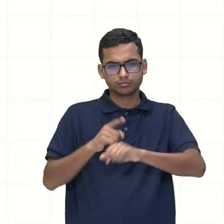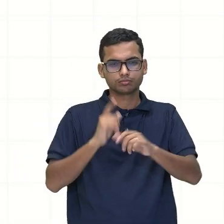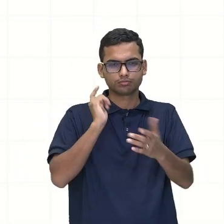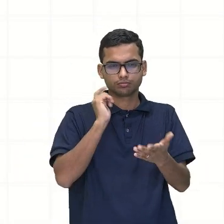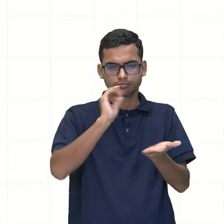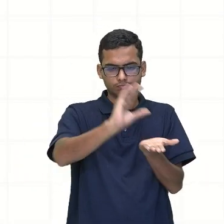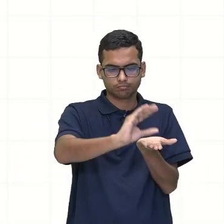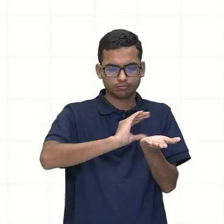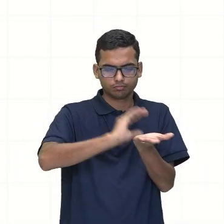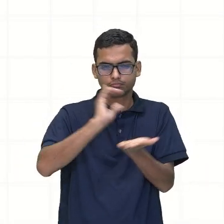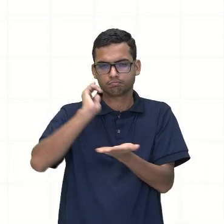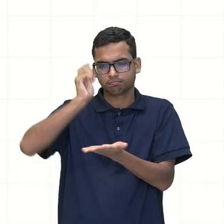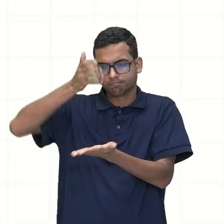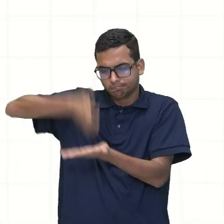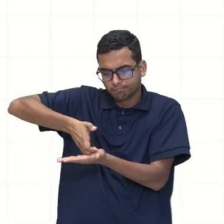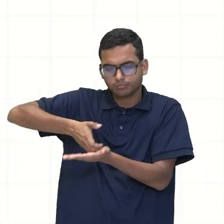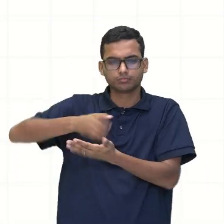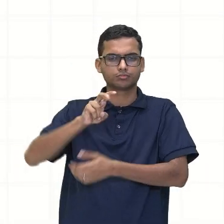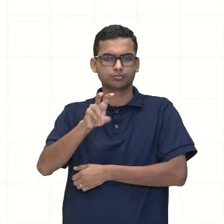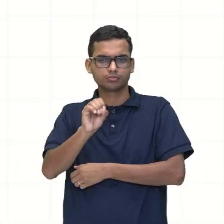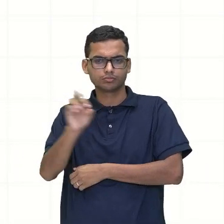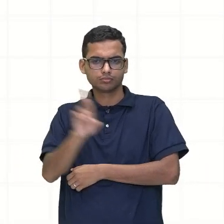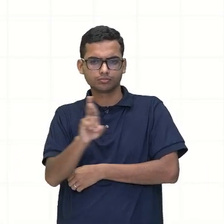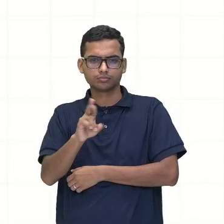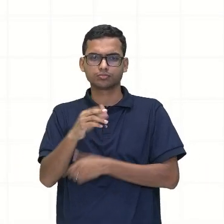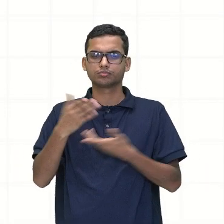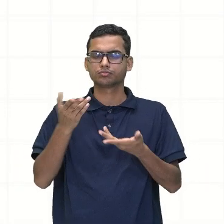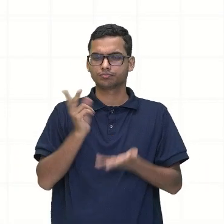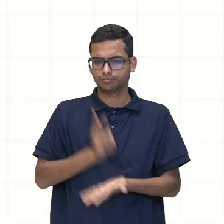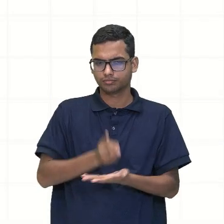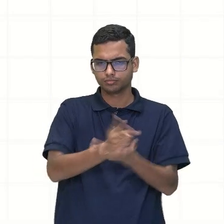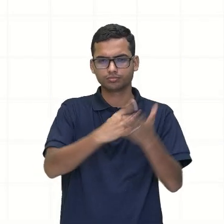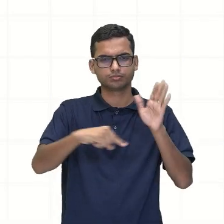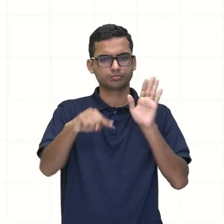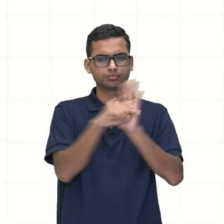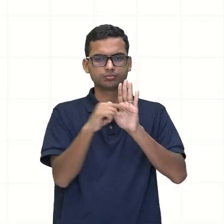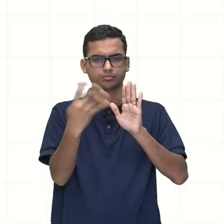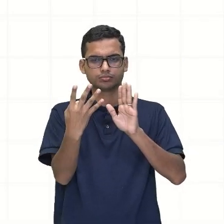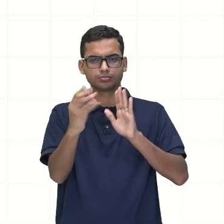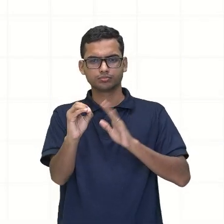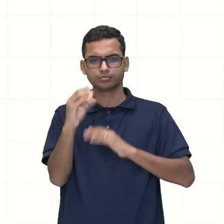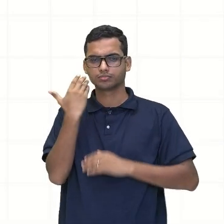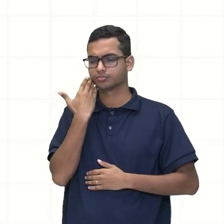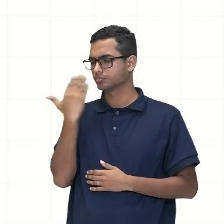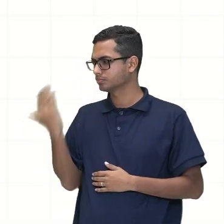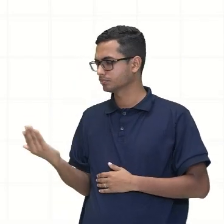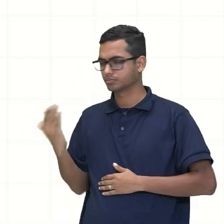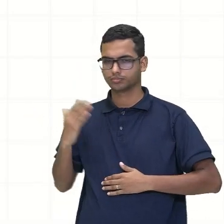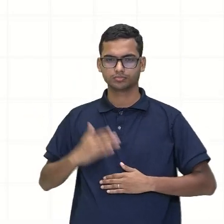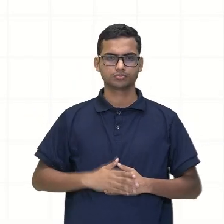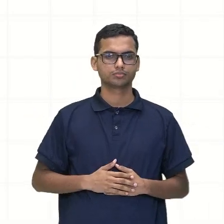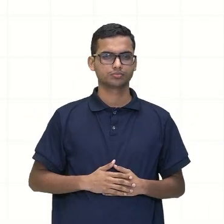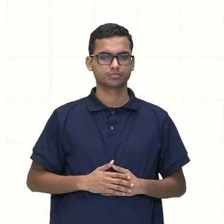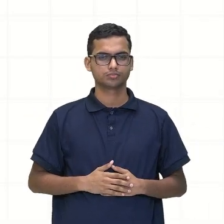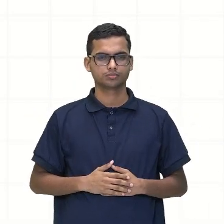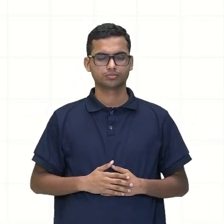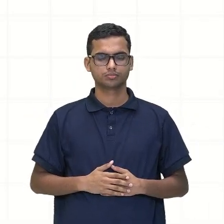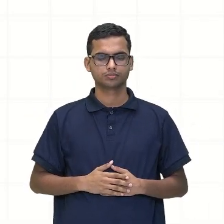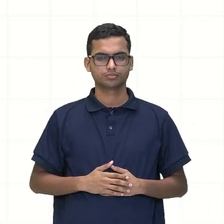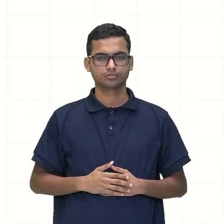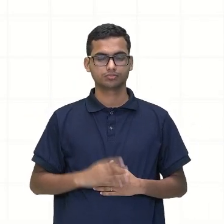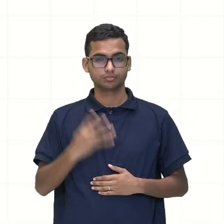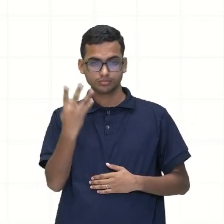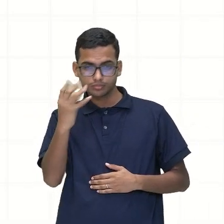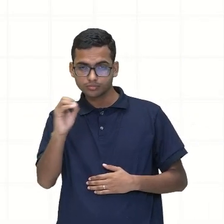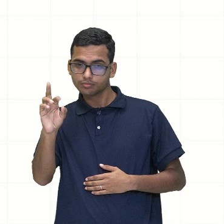paguei R$50. Então, eu ainda fiquei devendo R$40. Desses